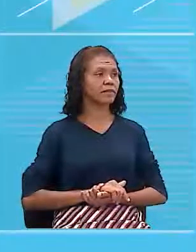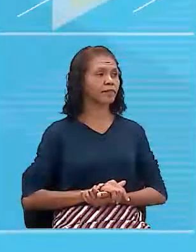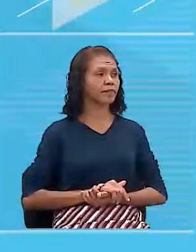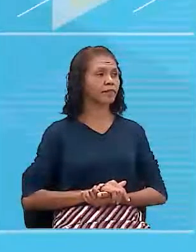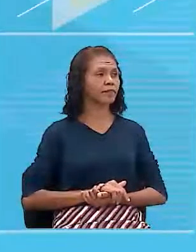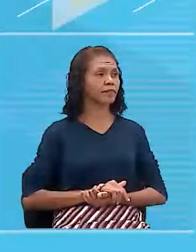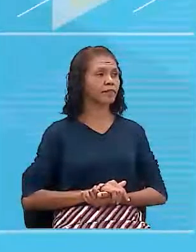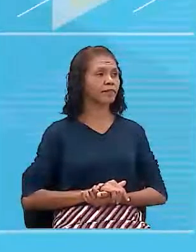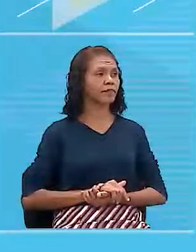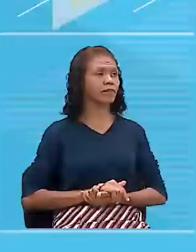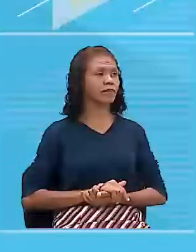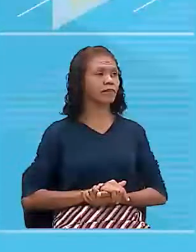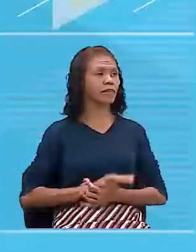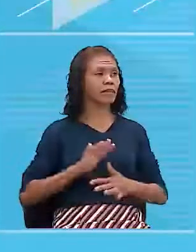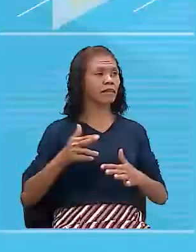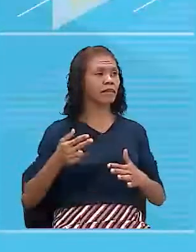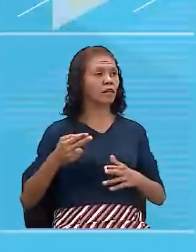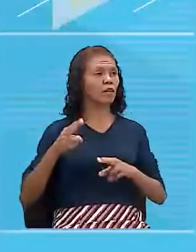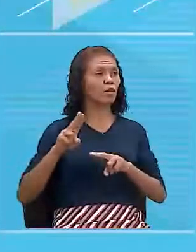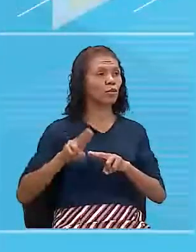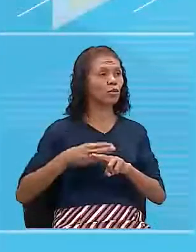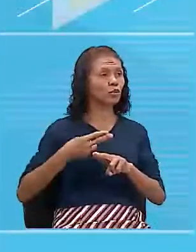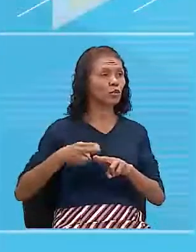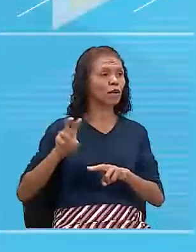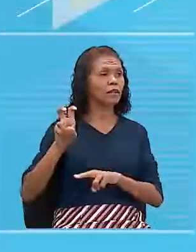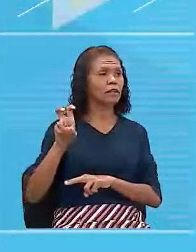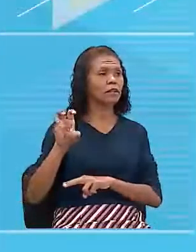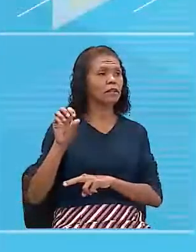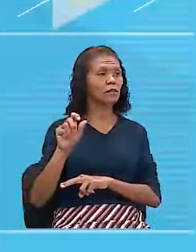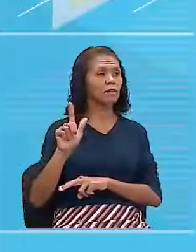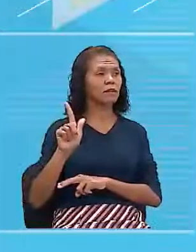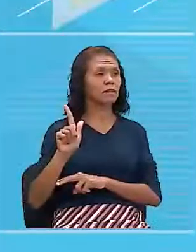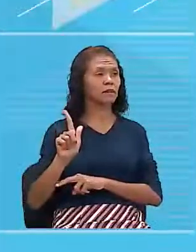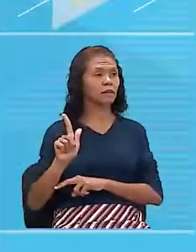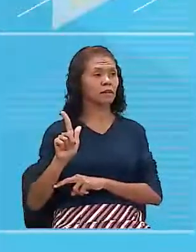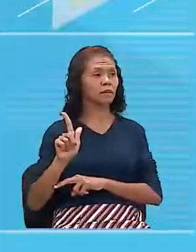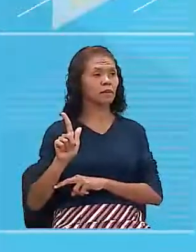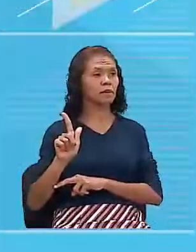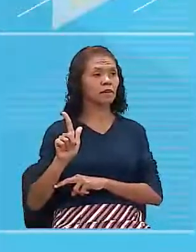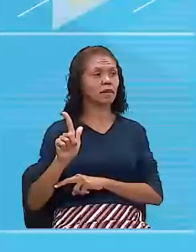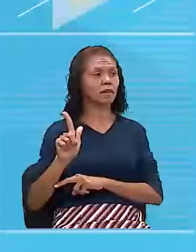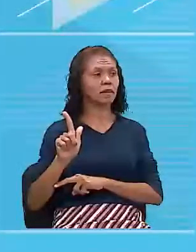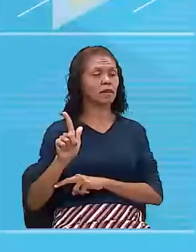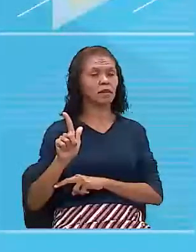a roupa Fala aí primeira coisa como eu falei para vocês